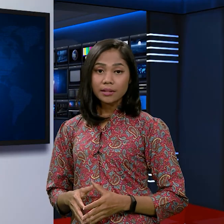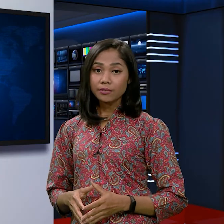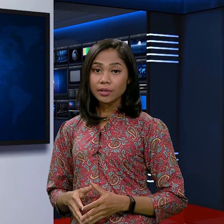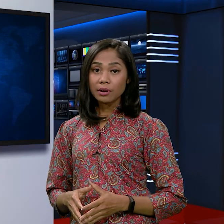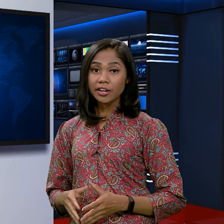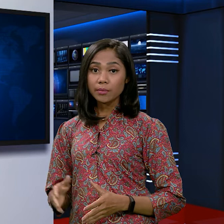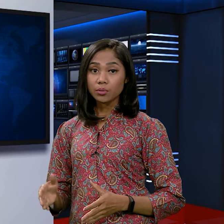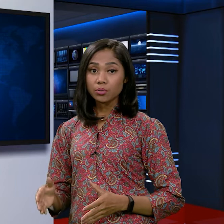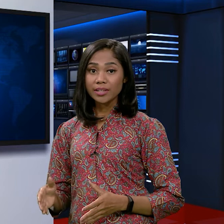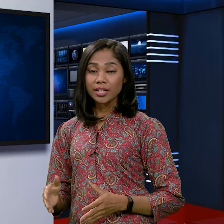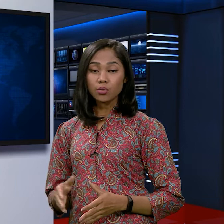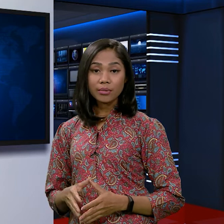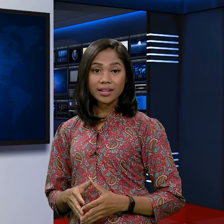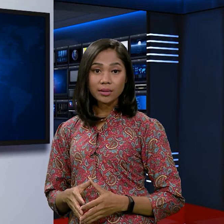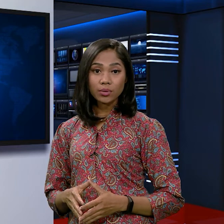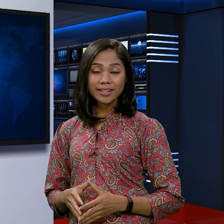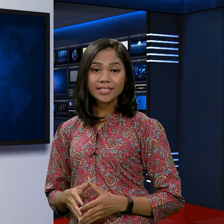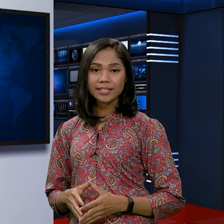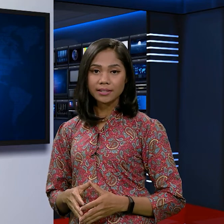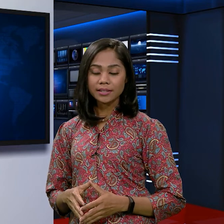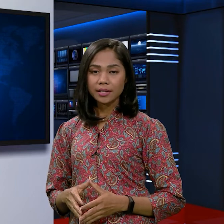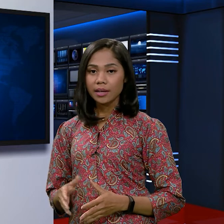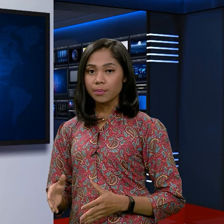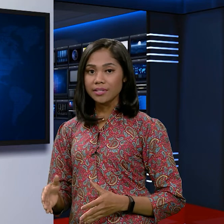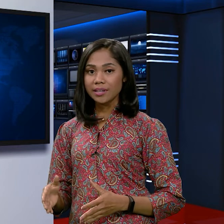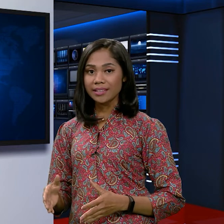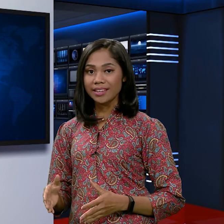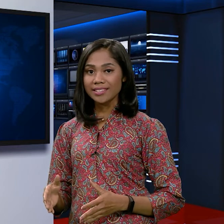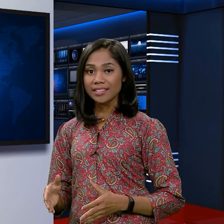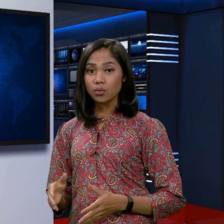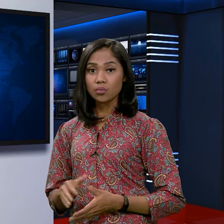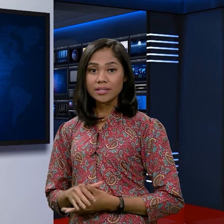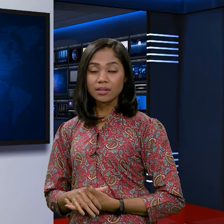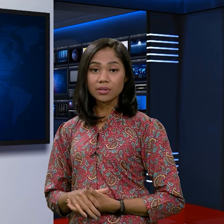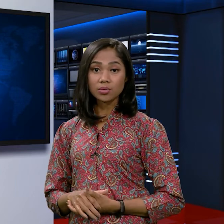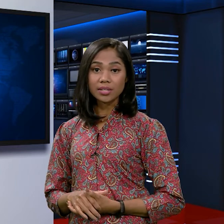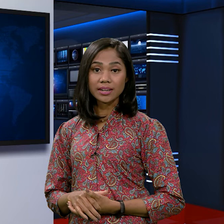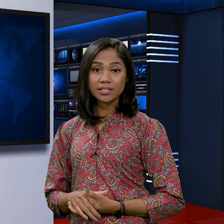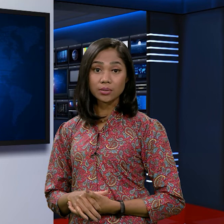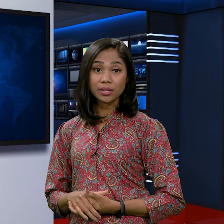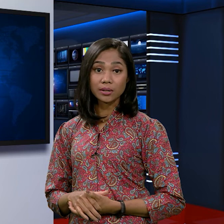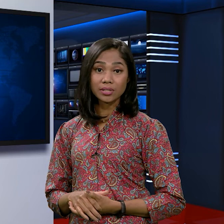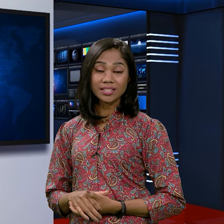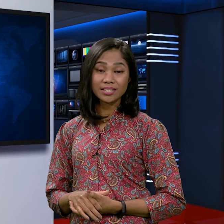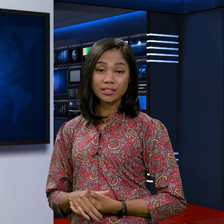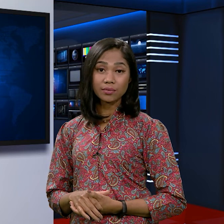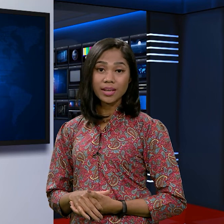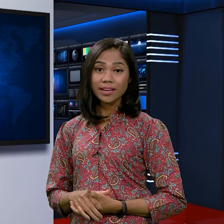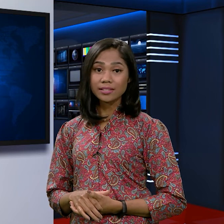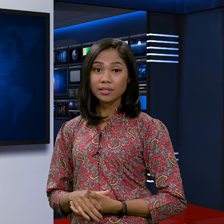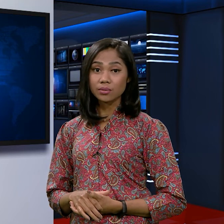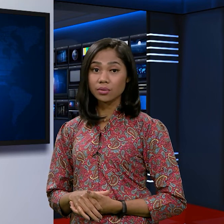Brasil, defendeu a reabertura da economia gradual da cidade. Apesar da taxa de ocupação das unidades de cuidados